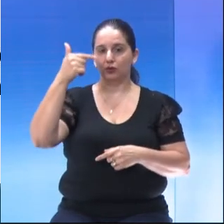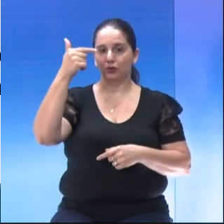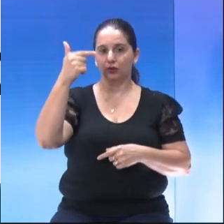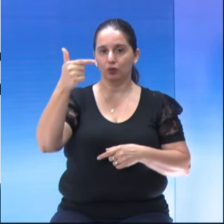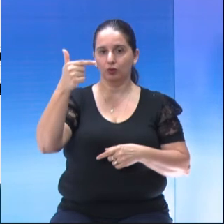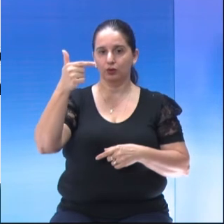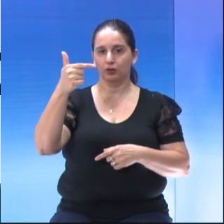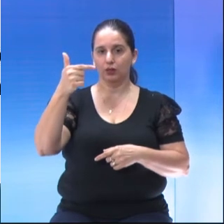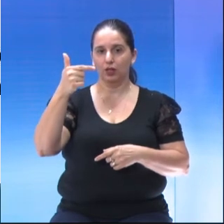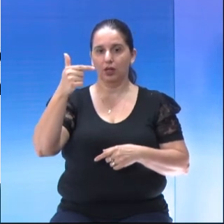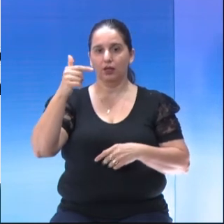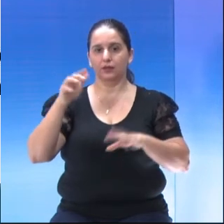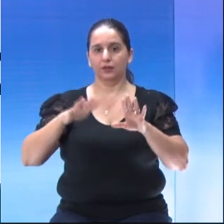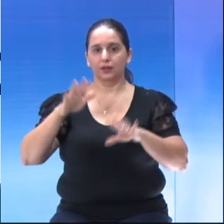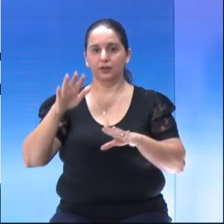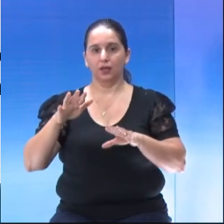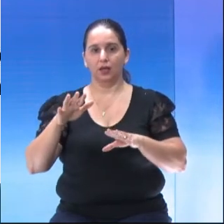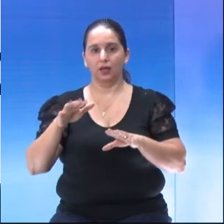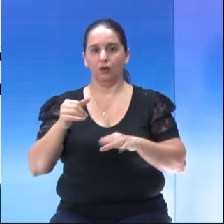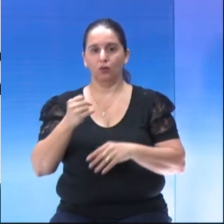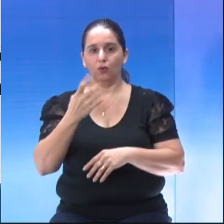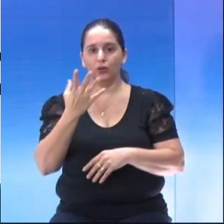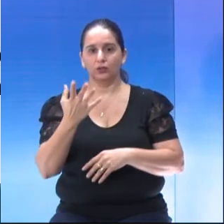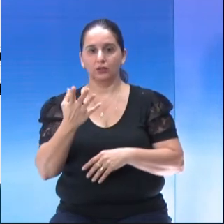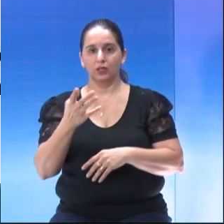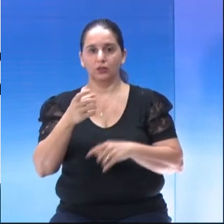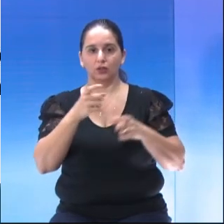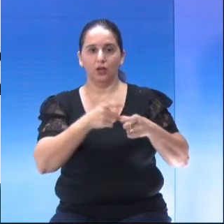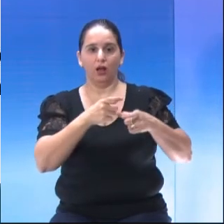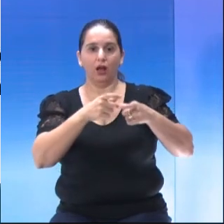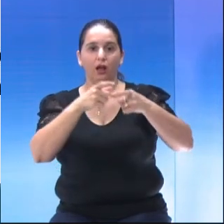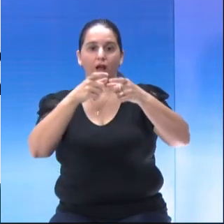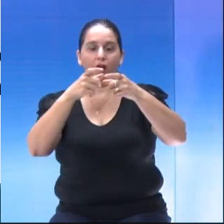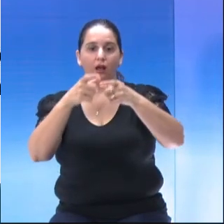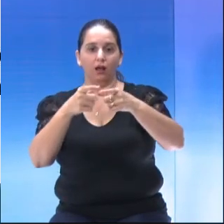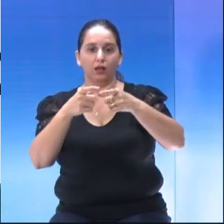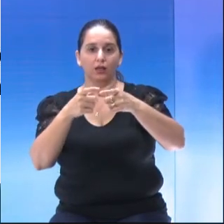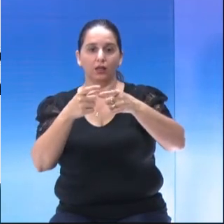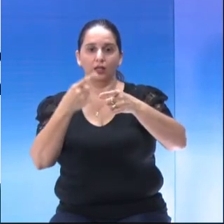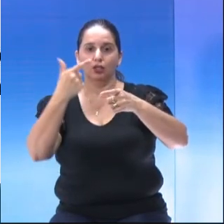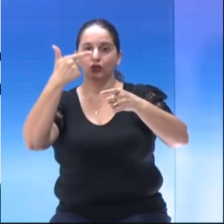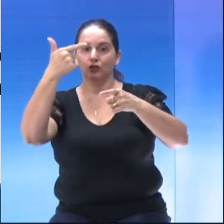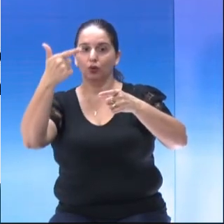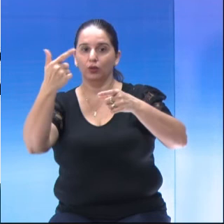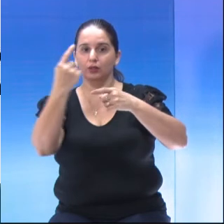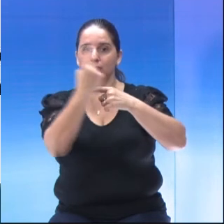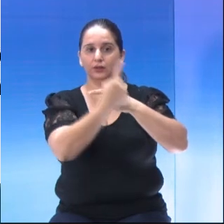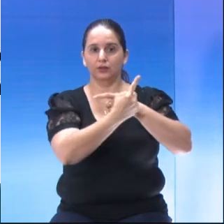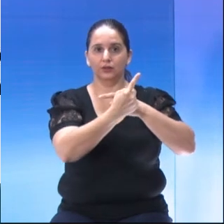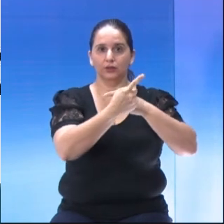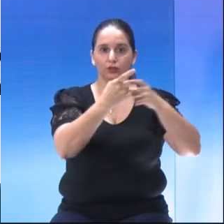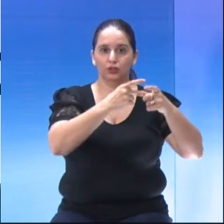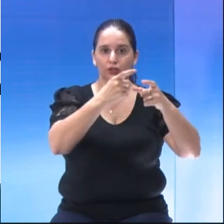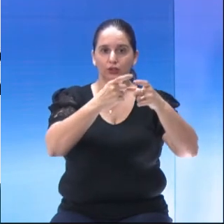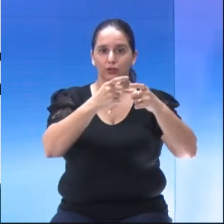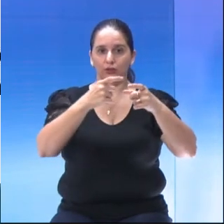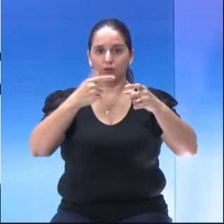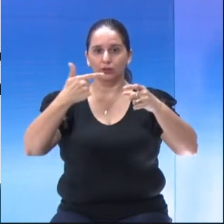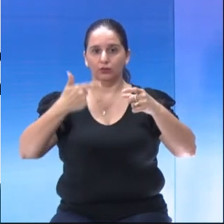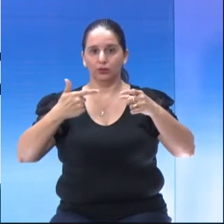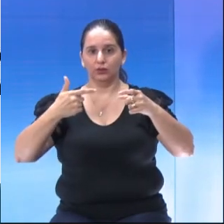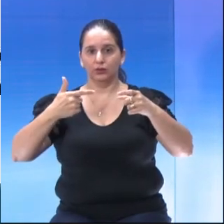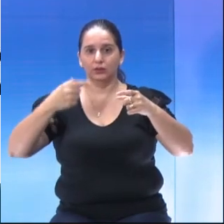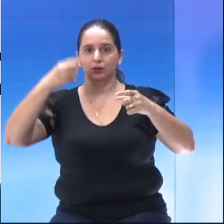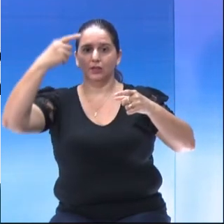no expoente do 2, eu estou sempre colocando a quantidade de discos. 2,